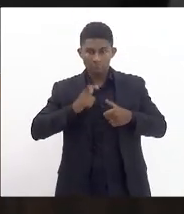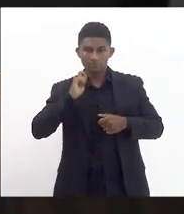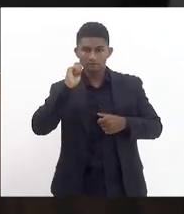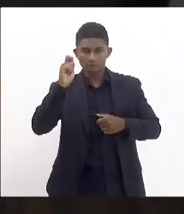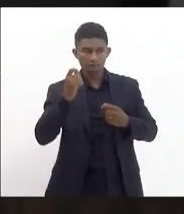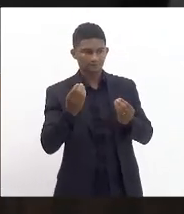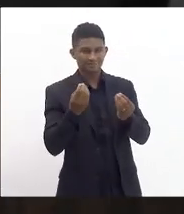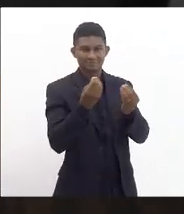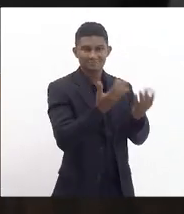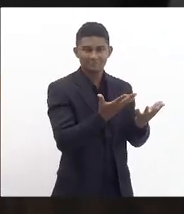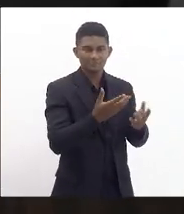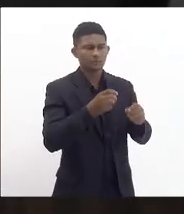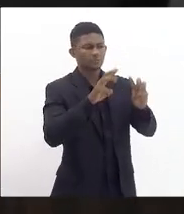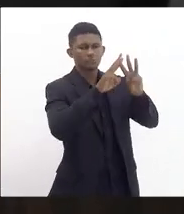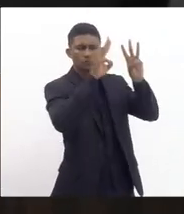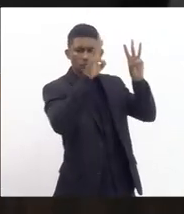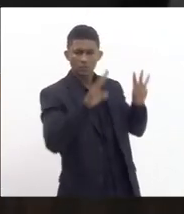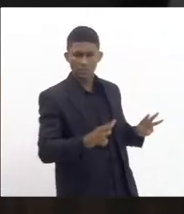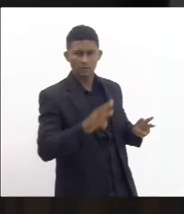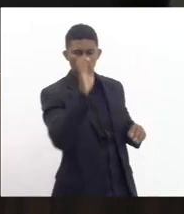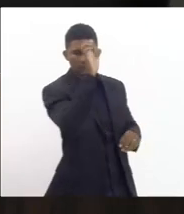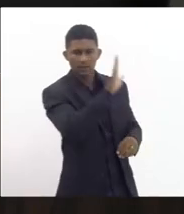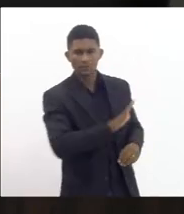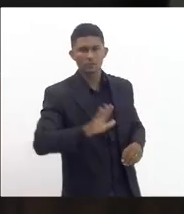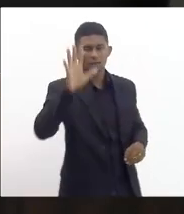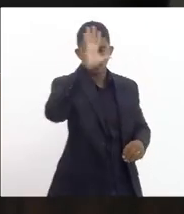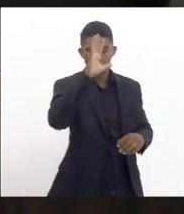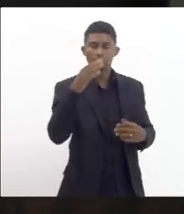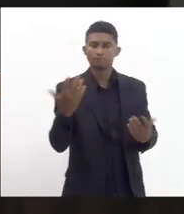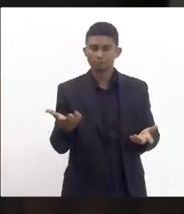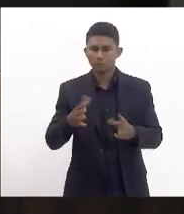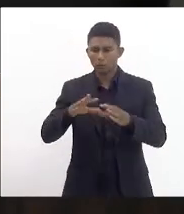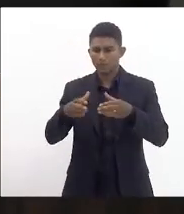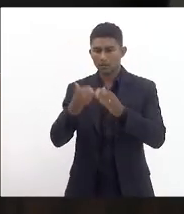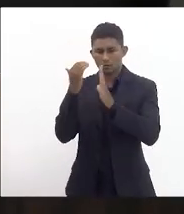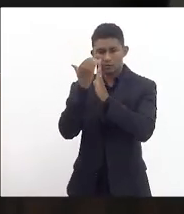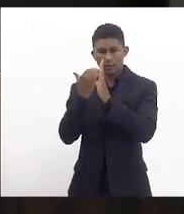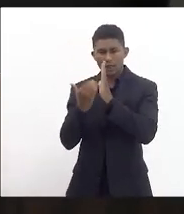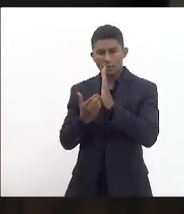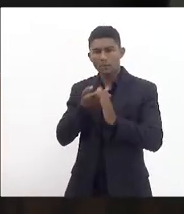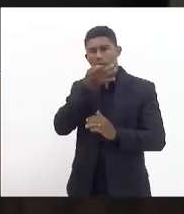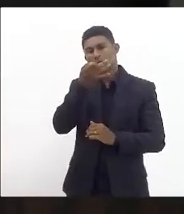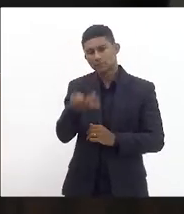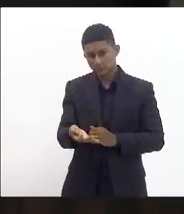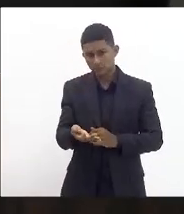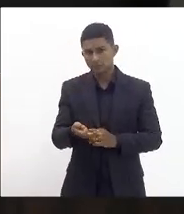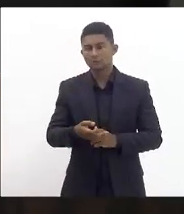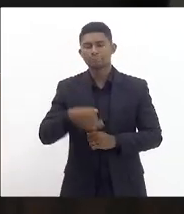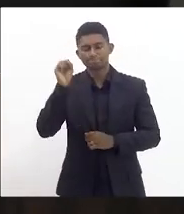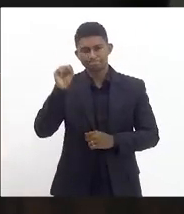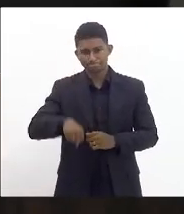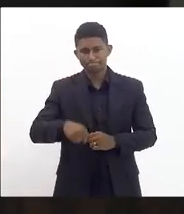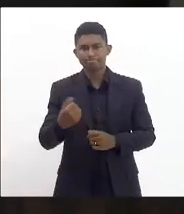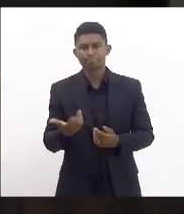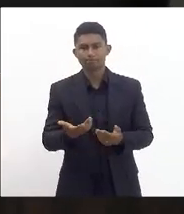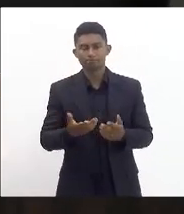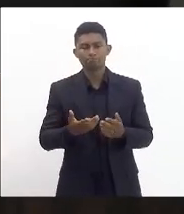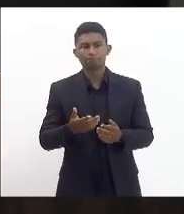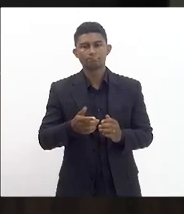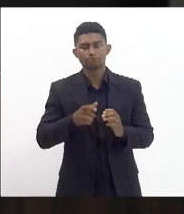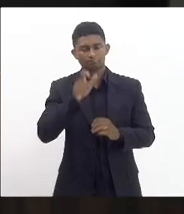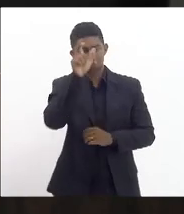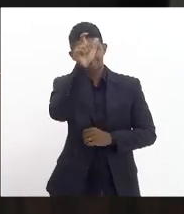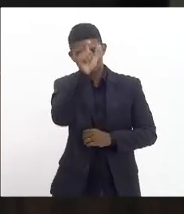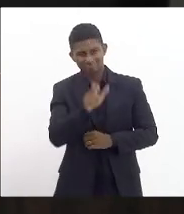diploma, ao Museu Histórico Nacional. Parecer da Comissão de Normas Internas e Proposições Externas, favorável ao deputado